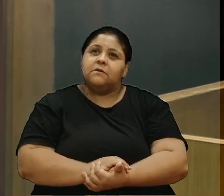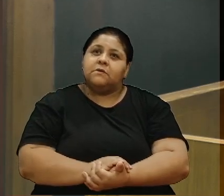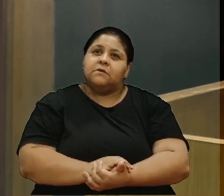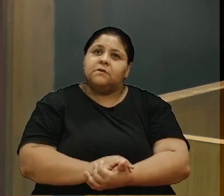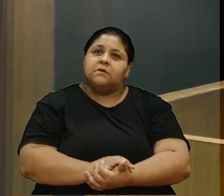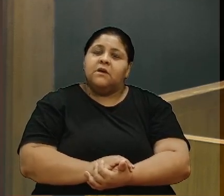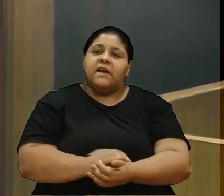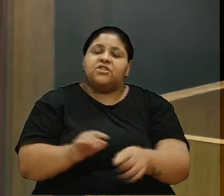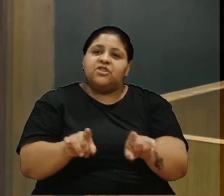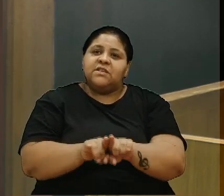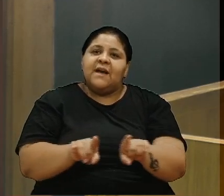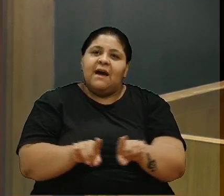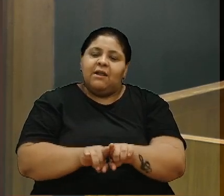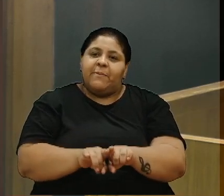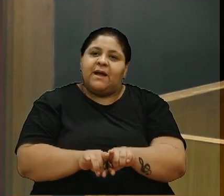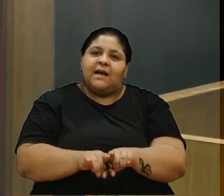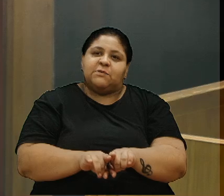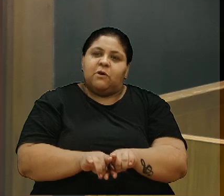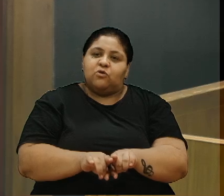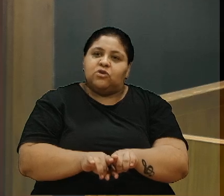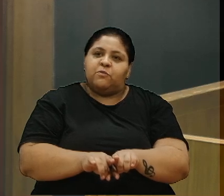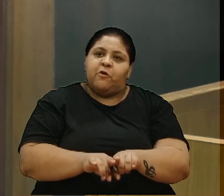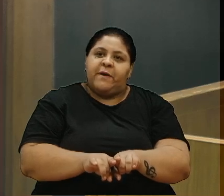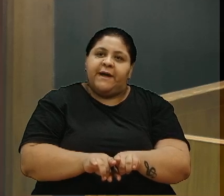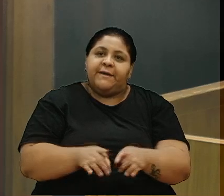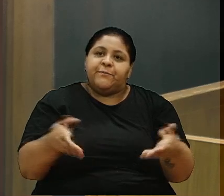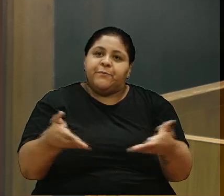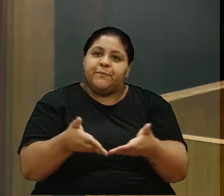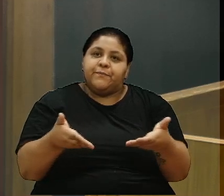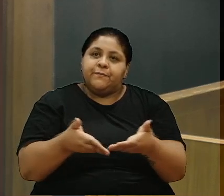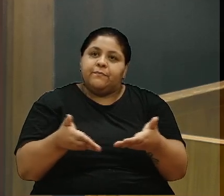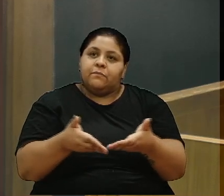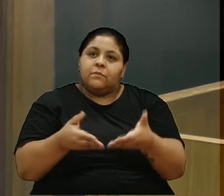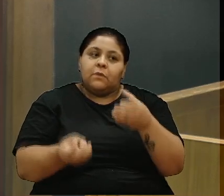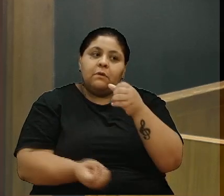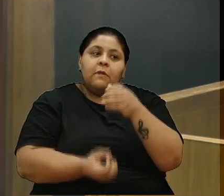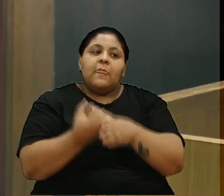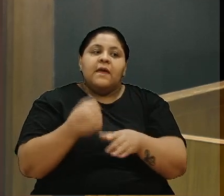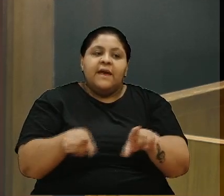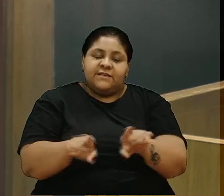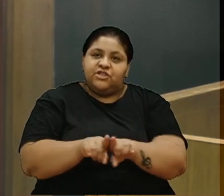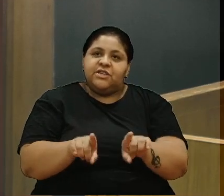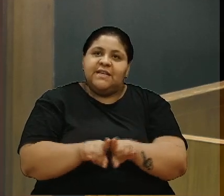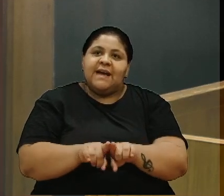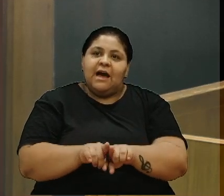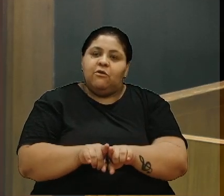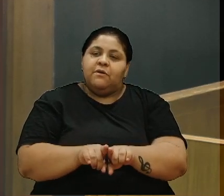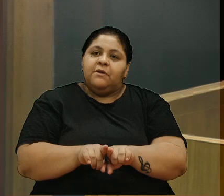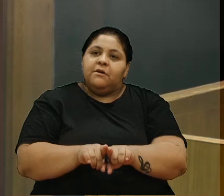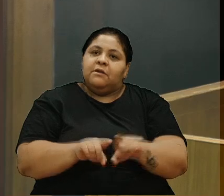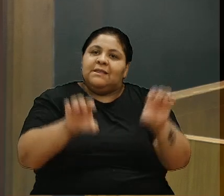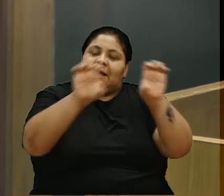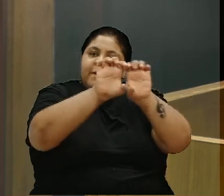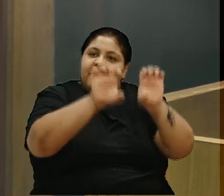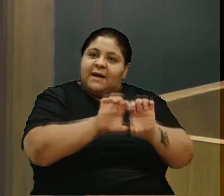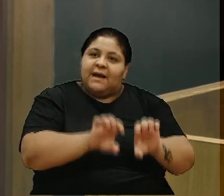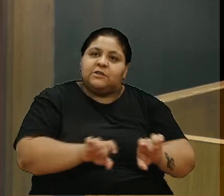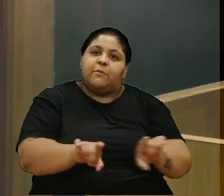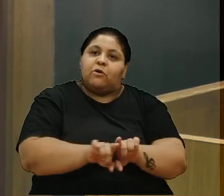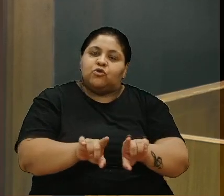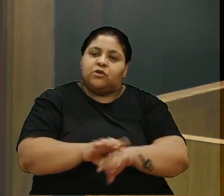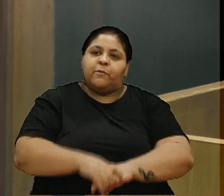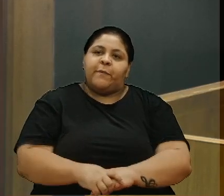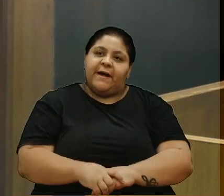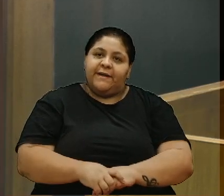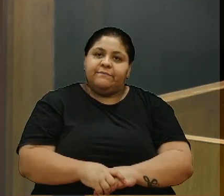eu preciso que a Secretaria de Saúde faça esforços para implementar essas indicações que foram feitas por este vereador. Ao